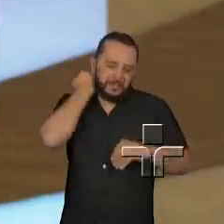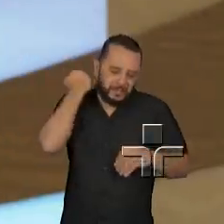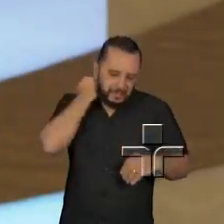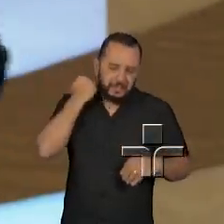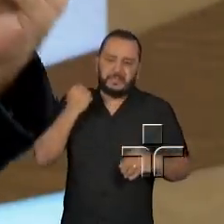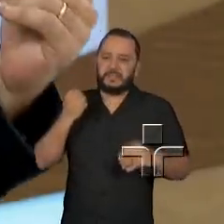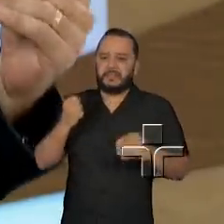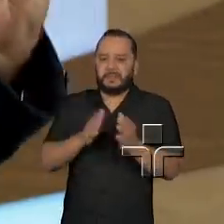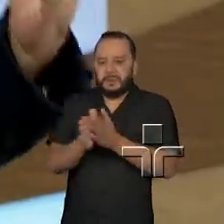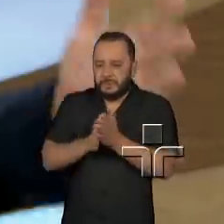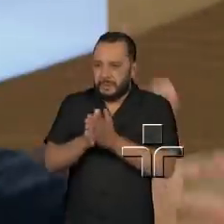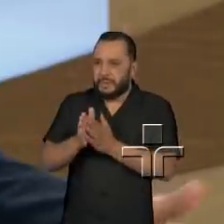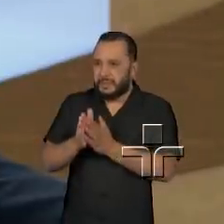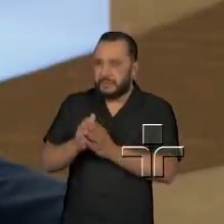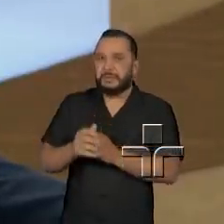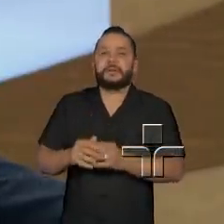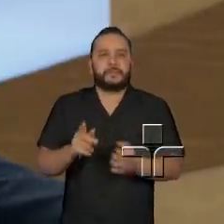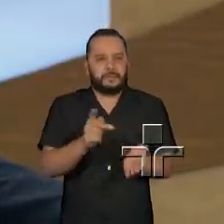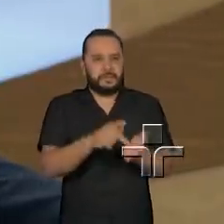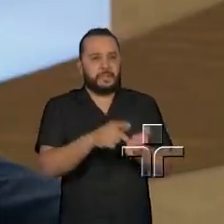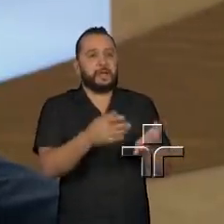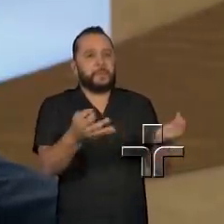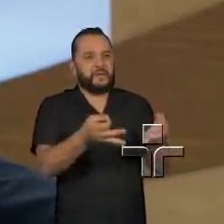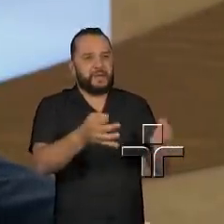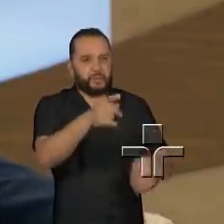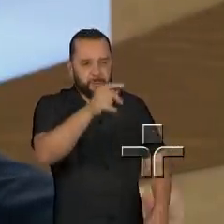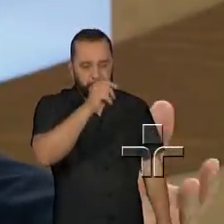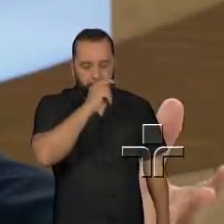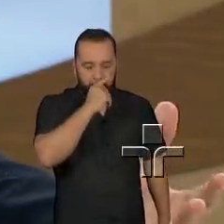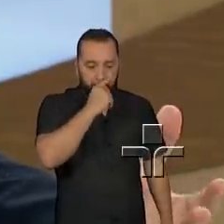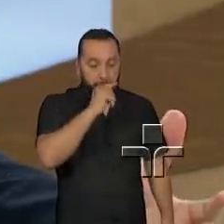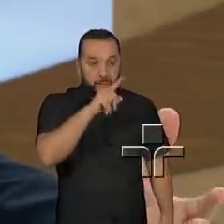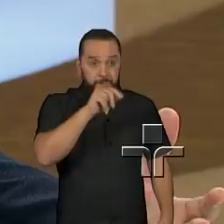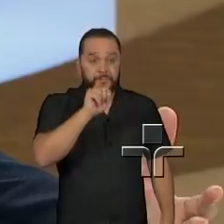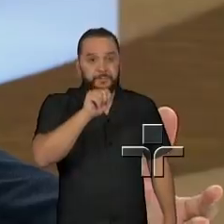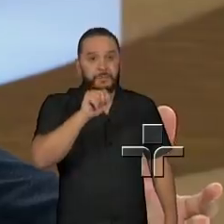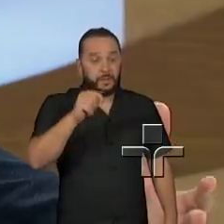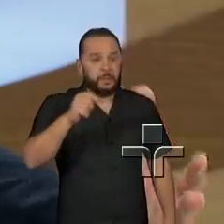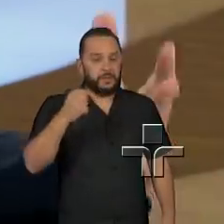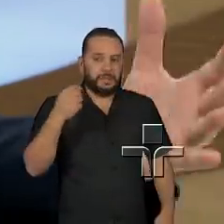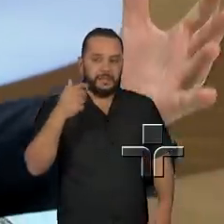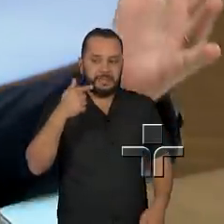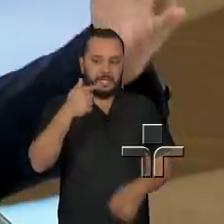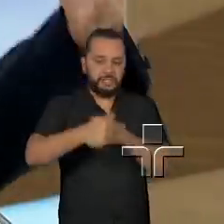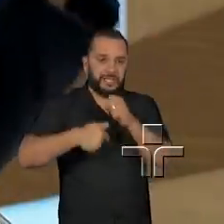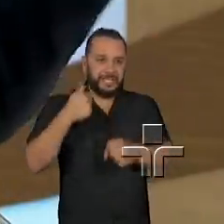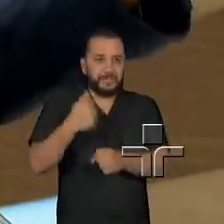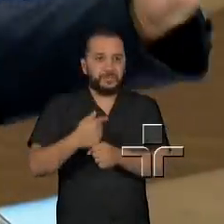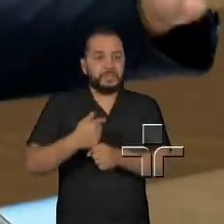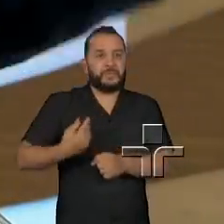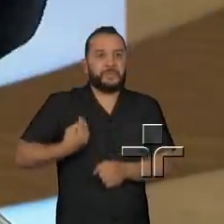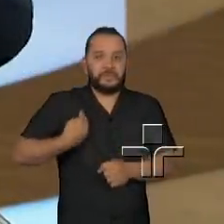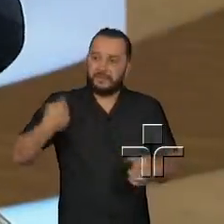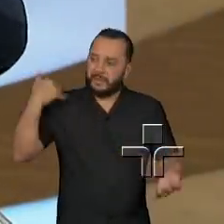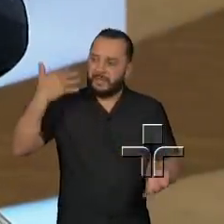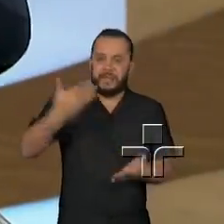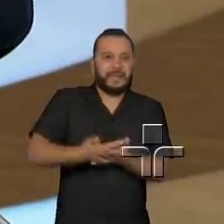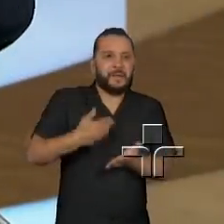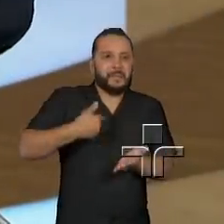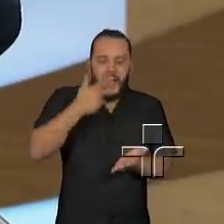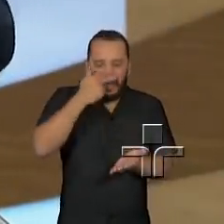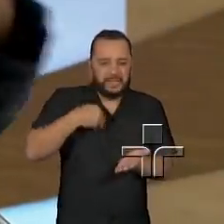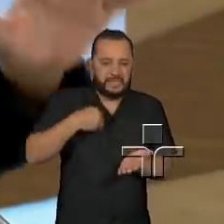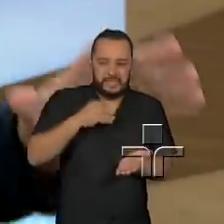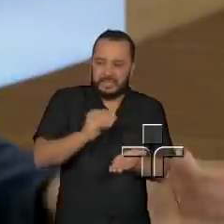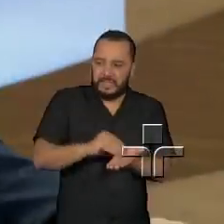últimos 7 milhões de anos, vivemos em escassez. E, portanto, a pressão de seleção era, eu faço tudo para criar abundância para os meus e para